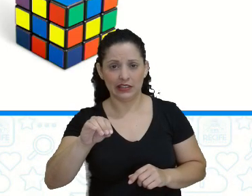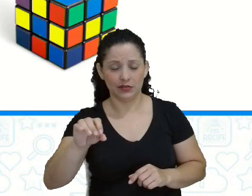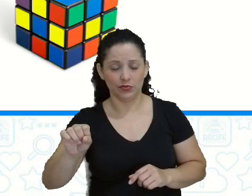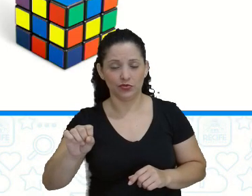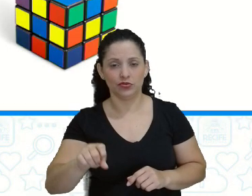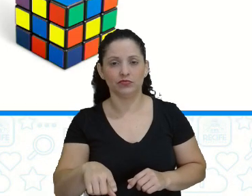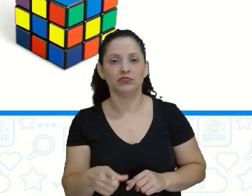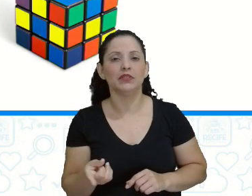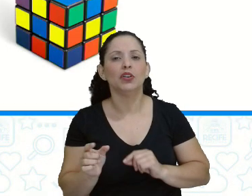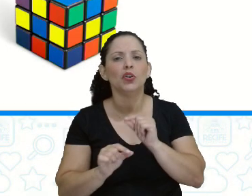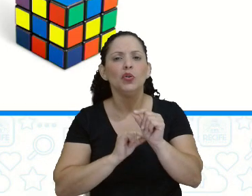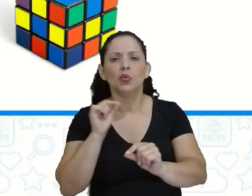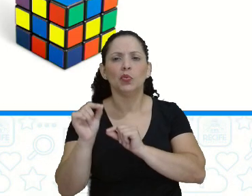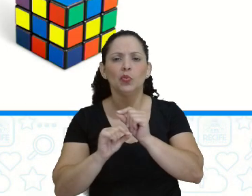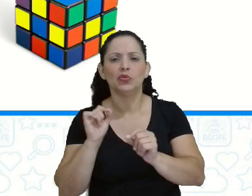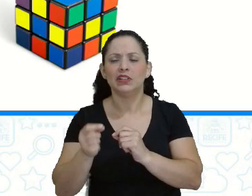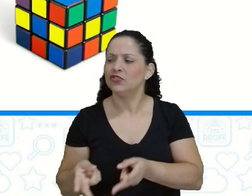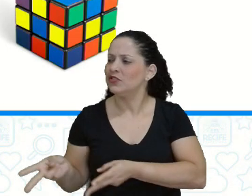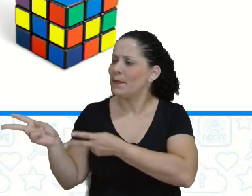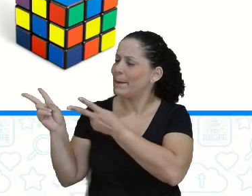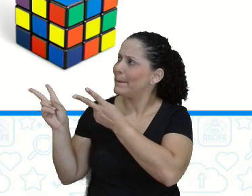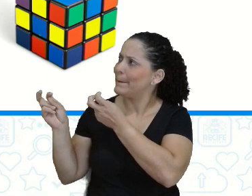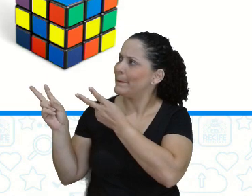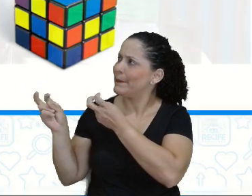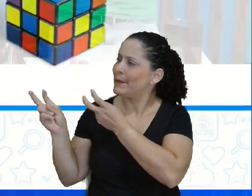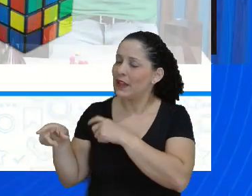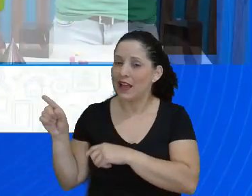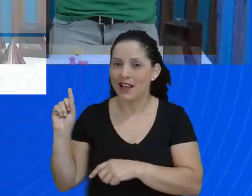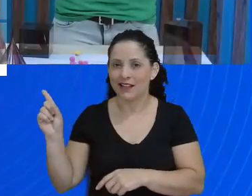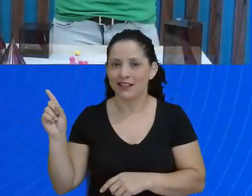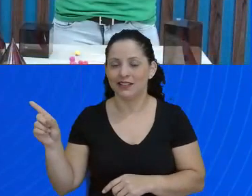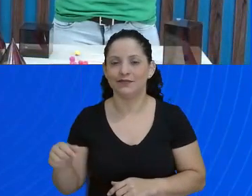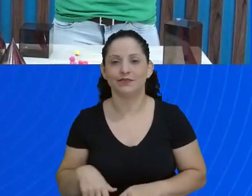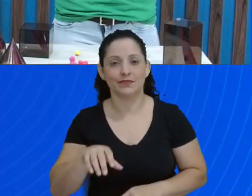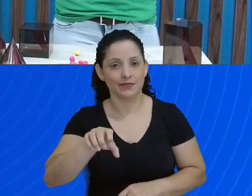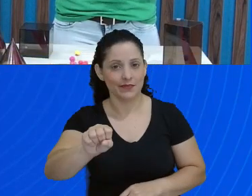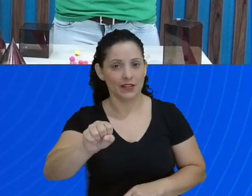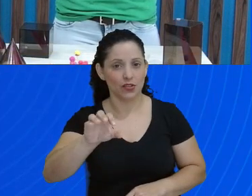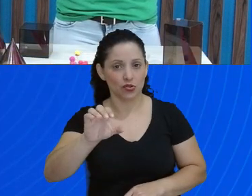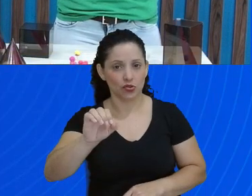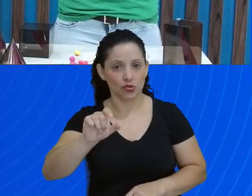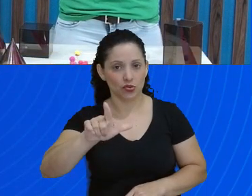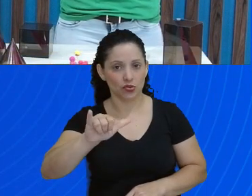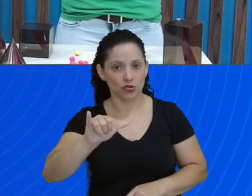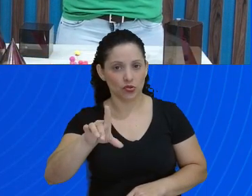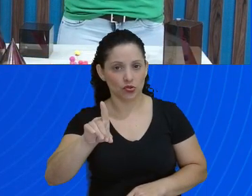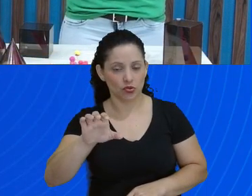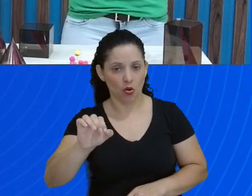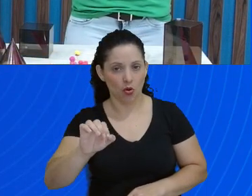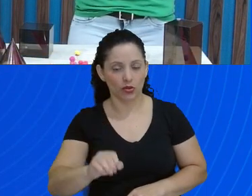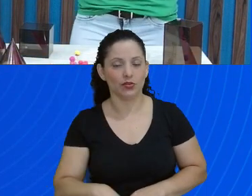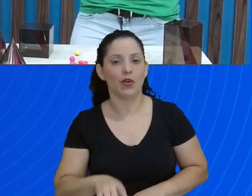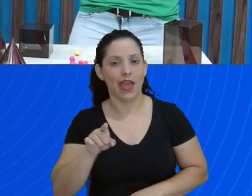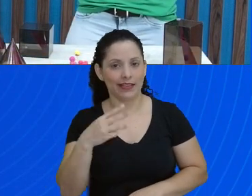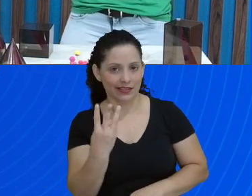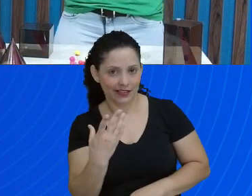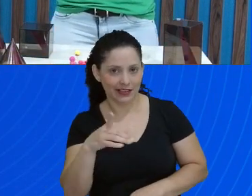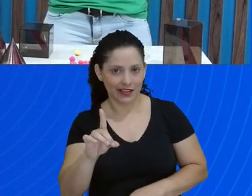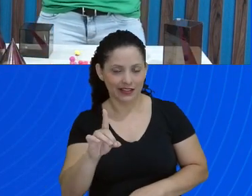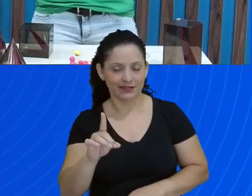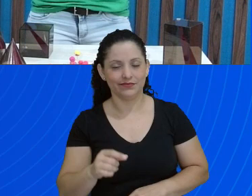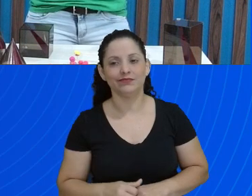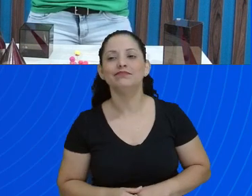realidade. O que a gente consegue perceber aí como sólido? Lembrando que ele tem 3 dimensões, tá? As